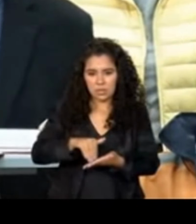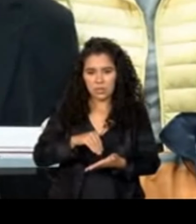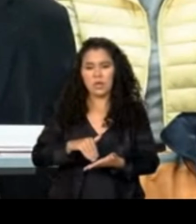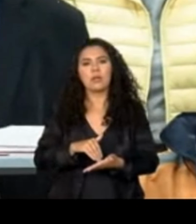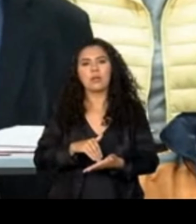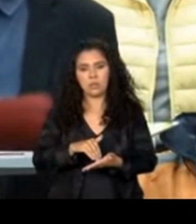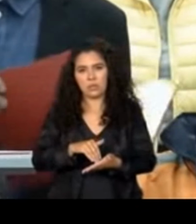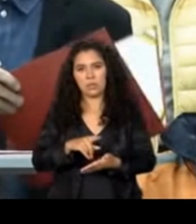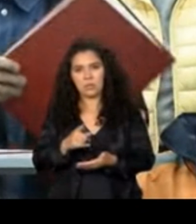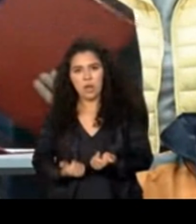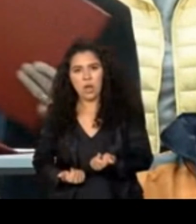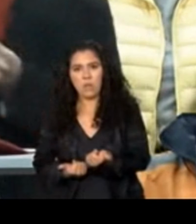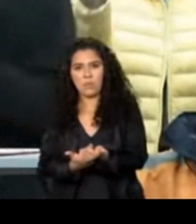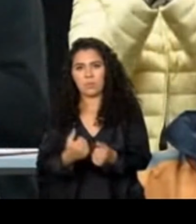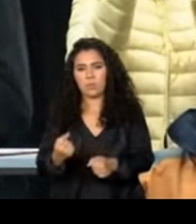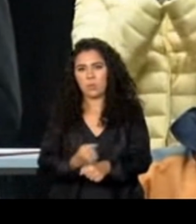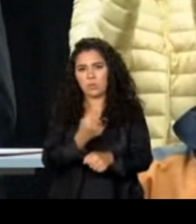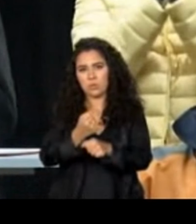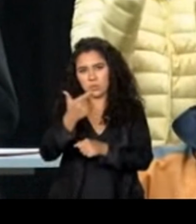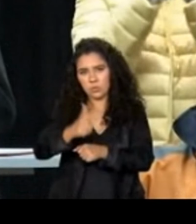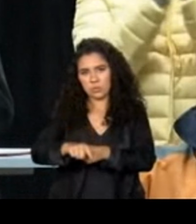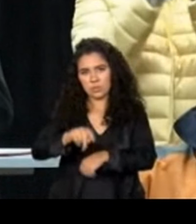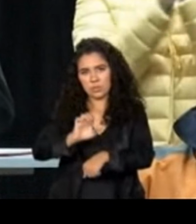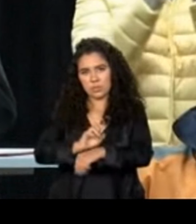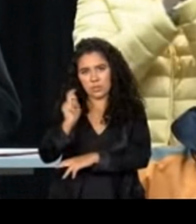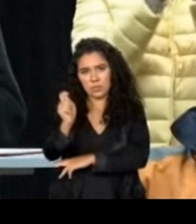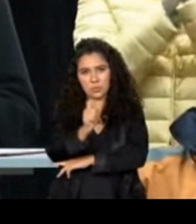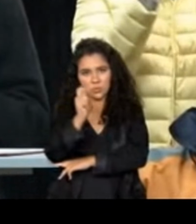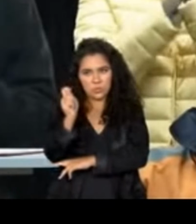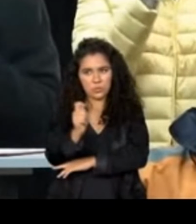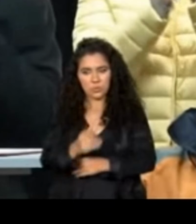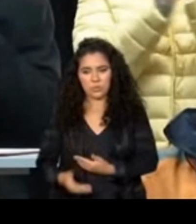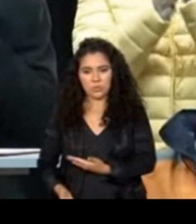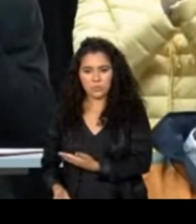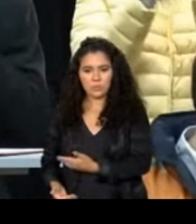à Reconstrução do Rio Grande do Sul.